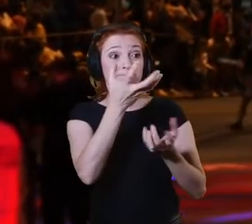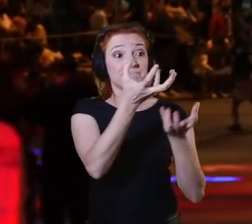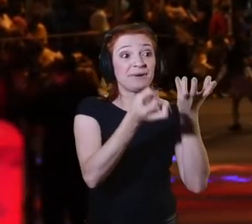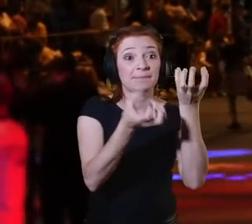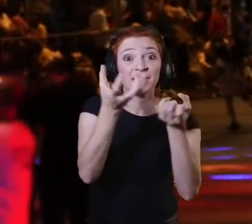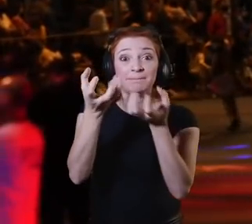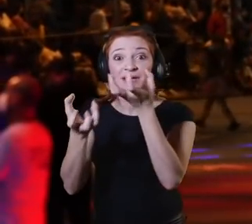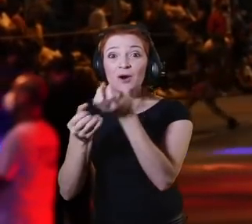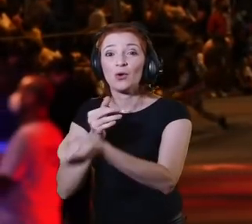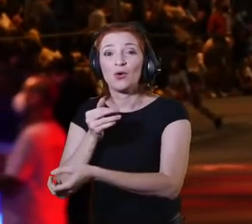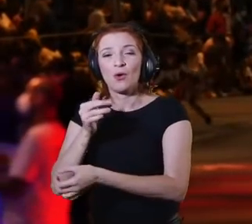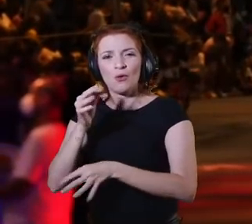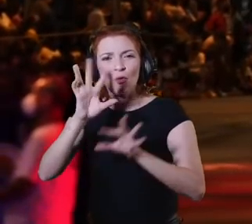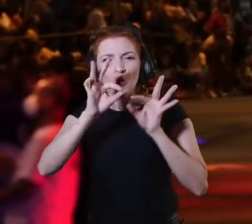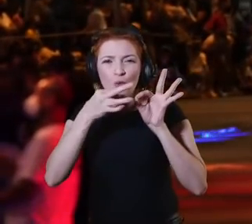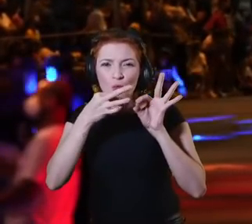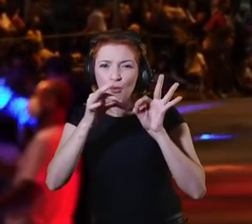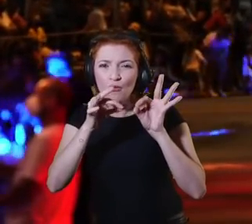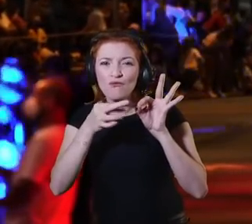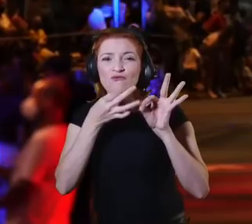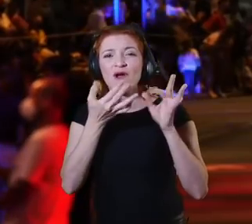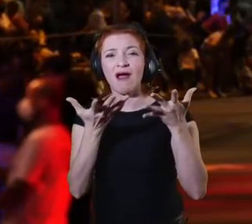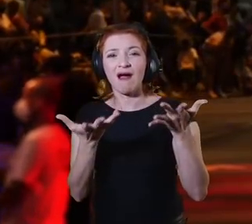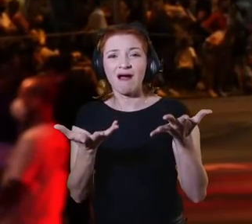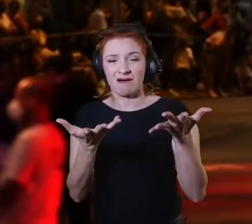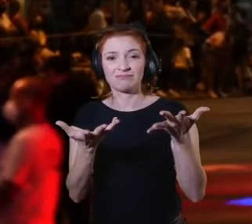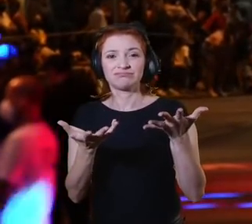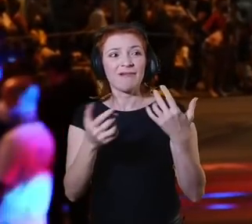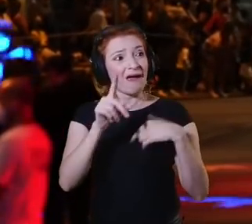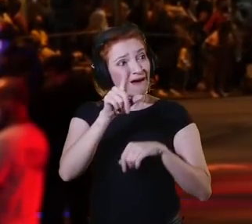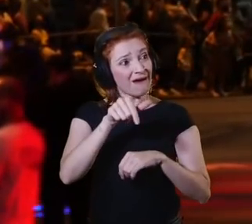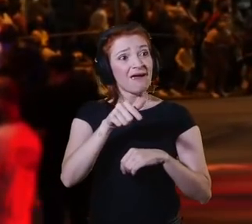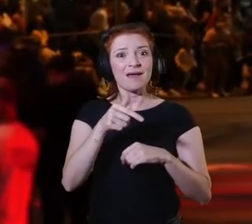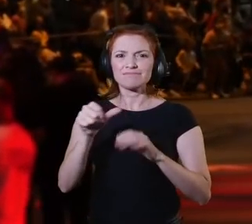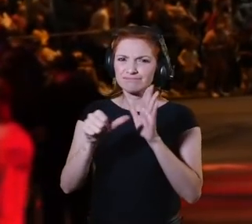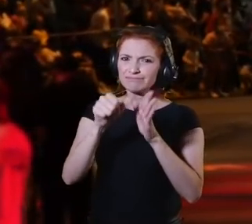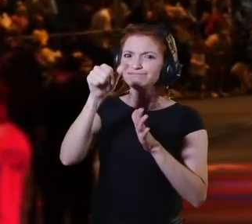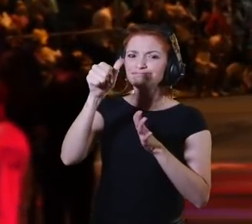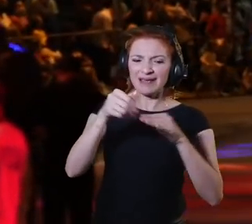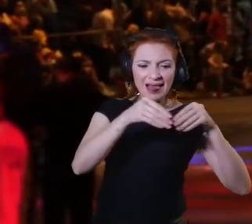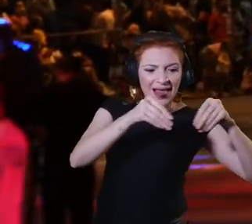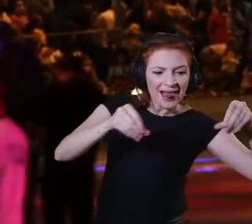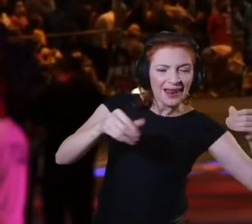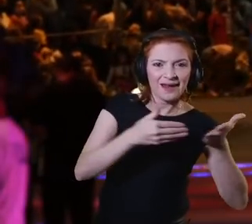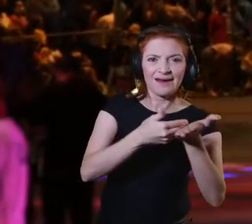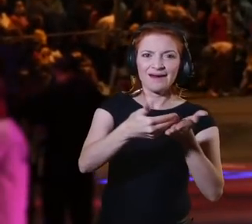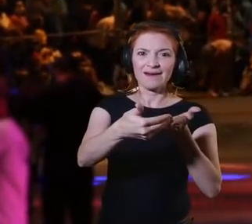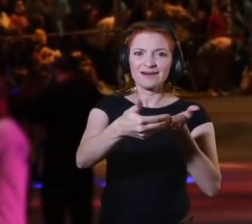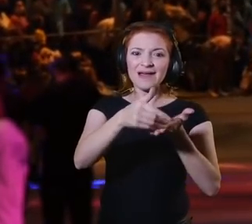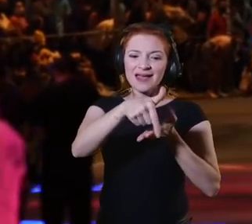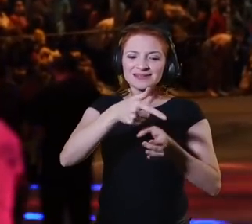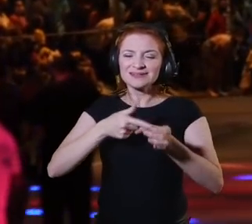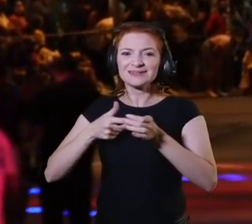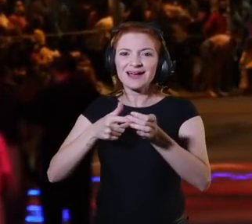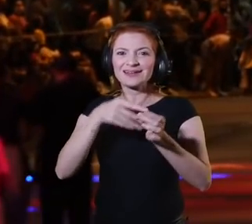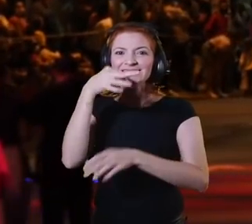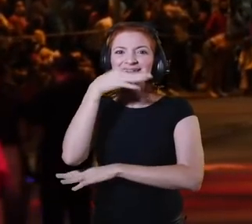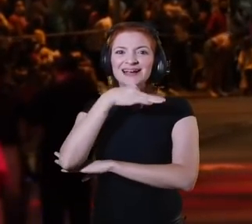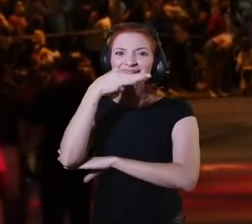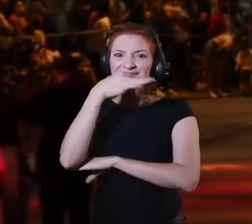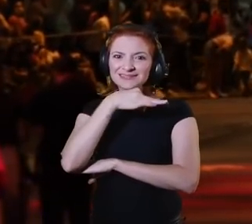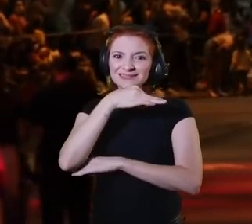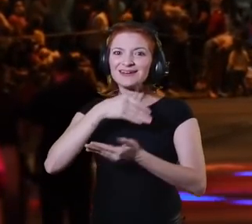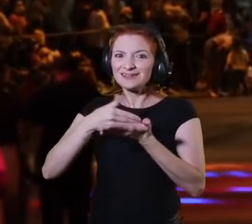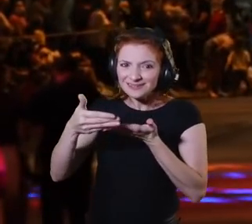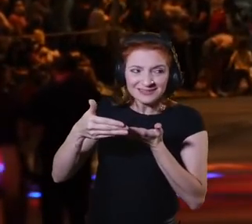a uva, a primeira farta colheita deste sonhado território, a cidade de Caxias do Sul,